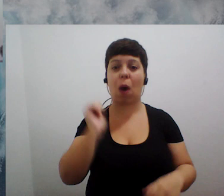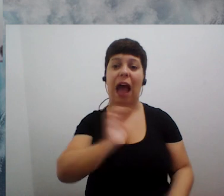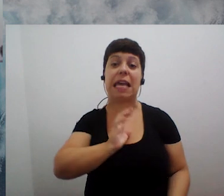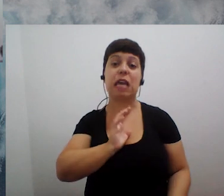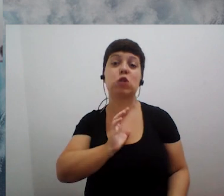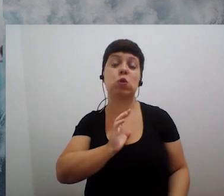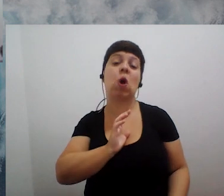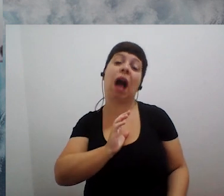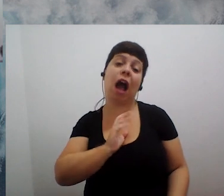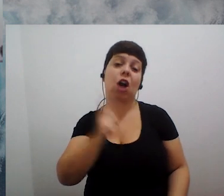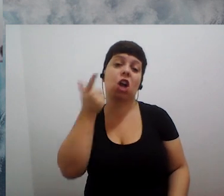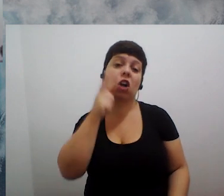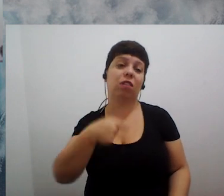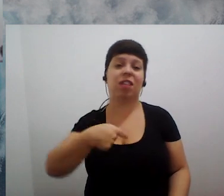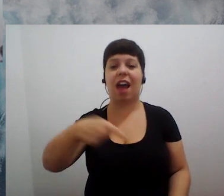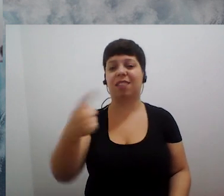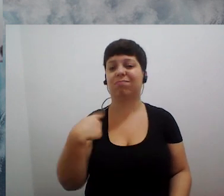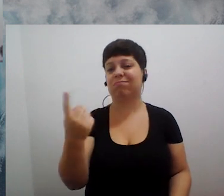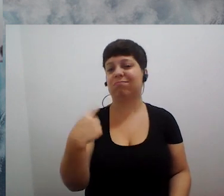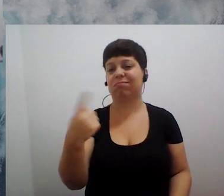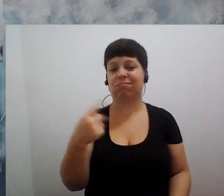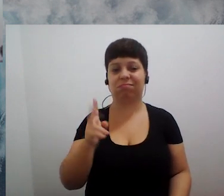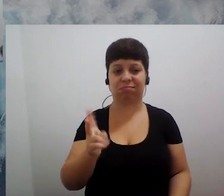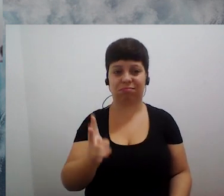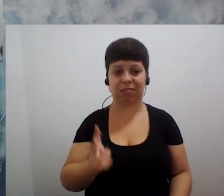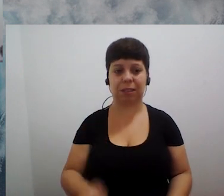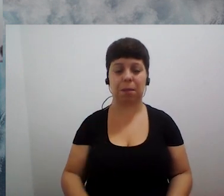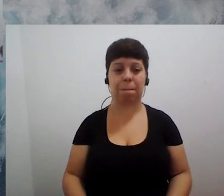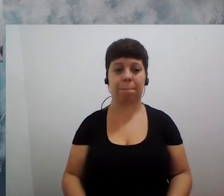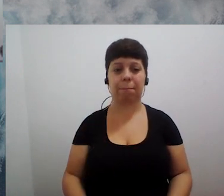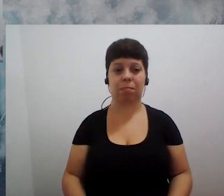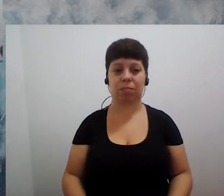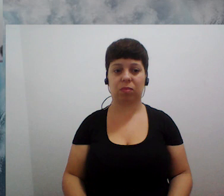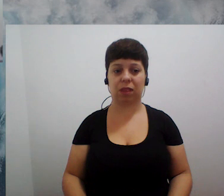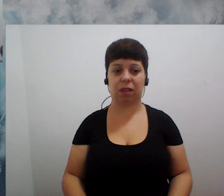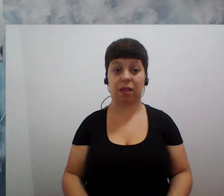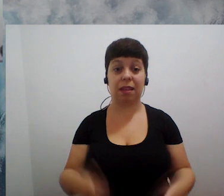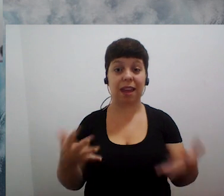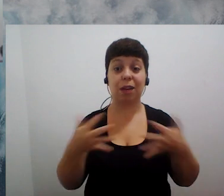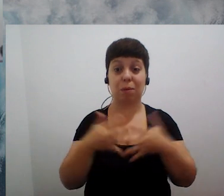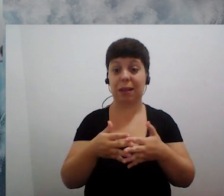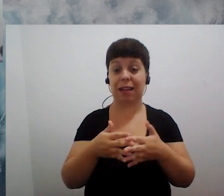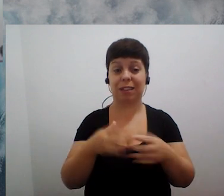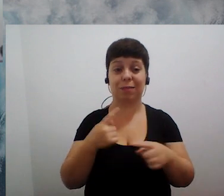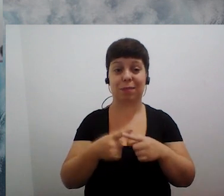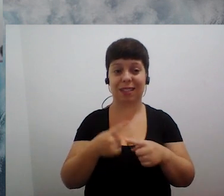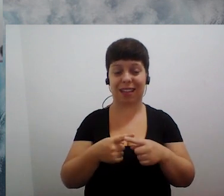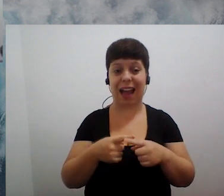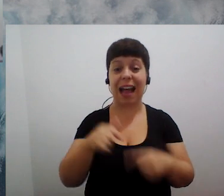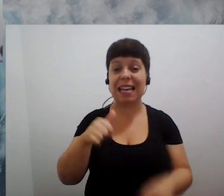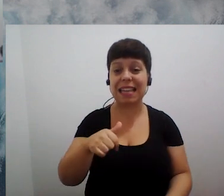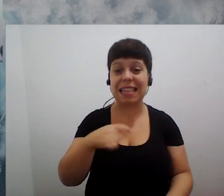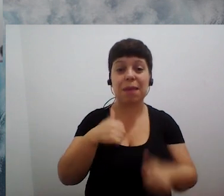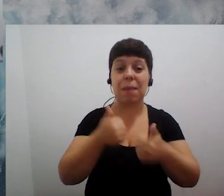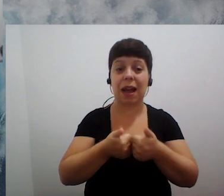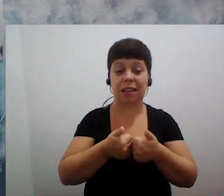boy. É para quem tem grana, que consegue colar sempre na praia, né? E aí é bem complicado, porque o que de